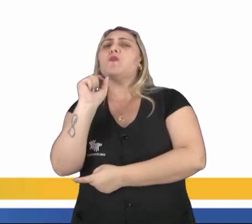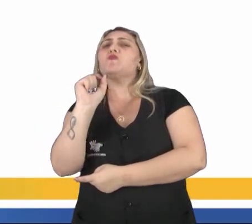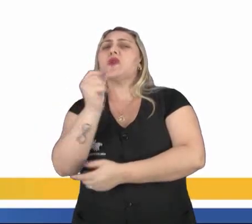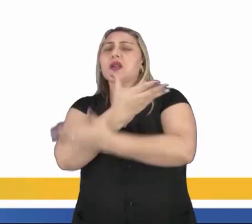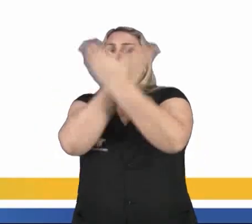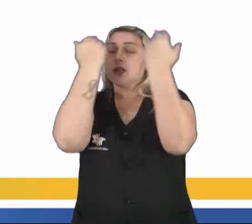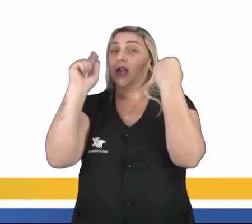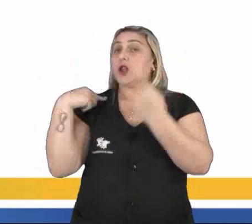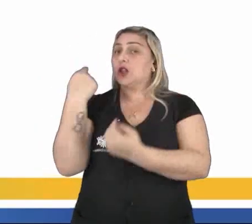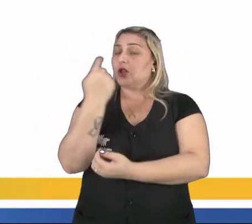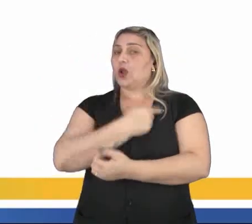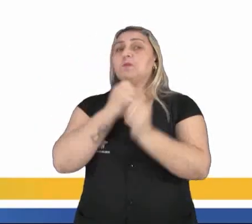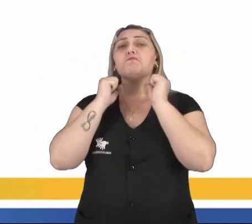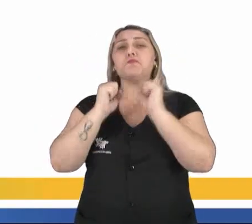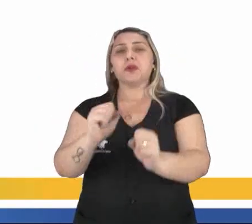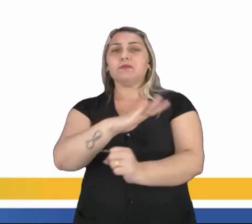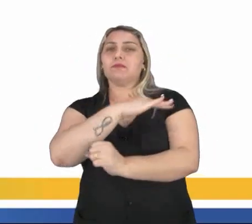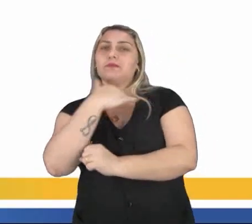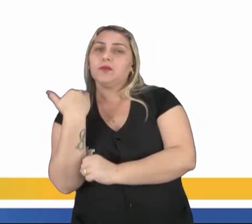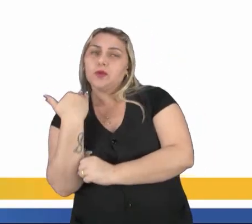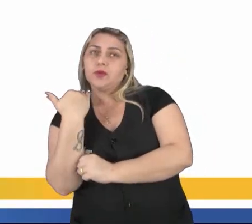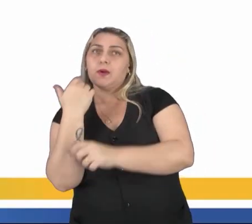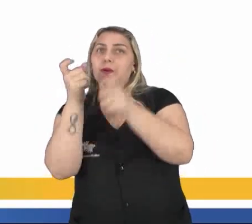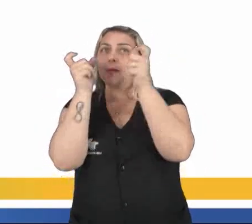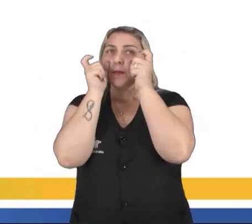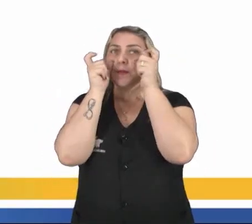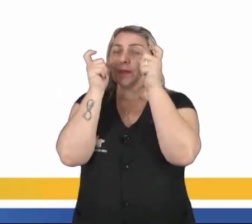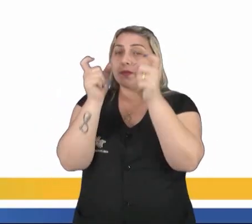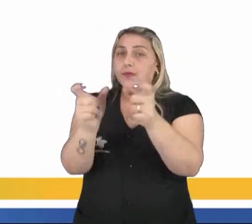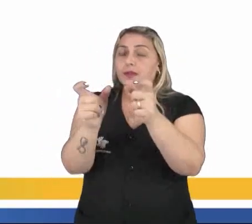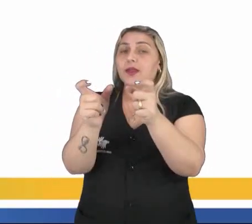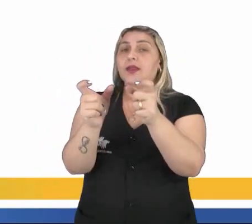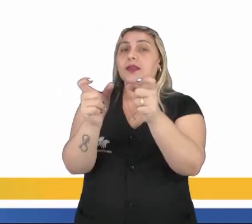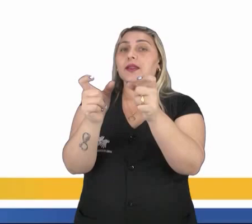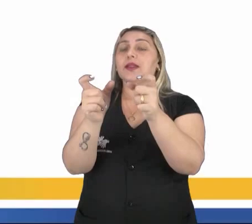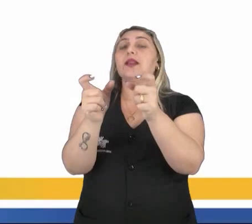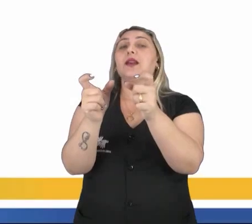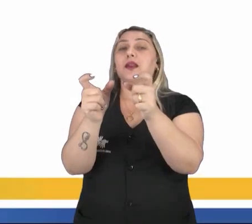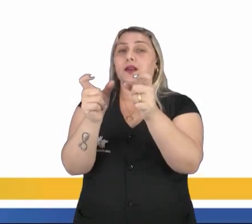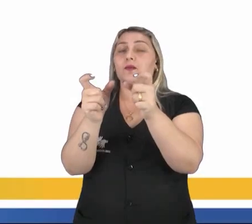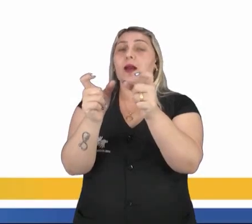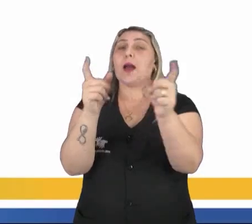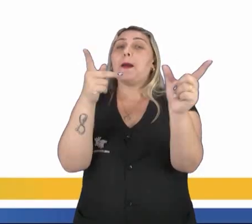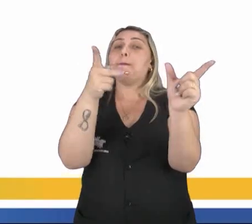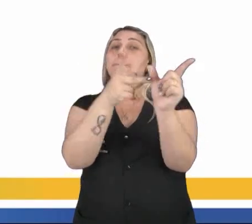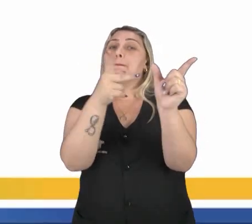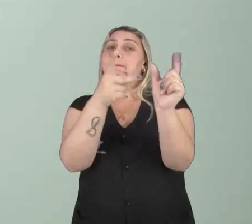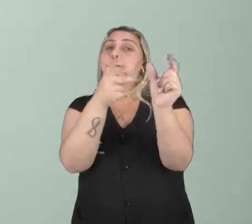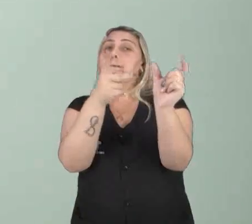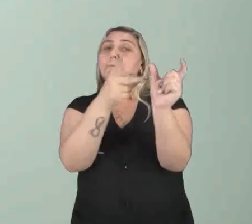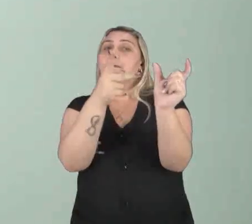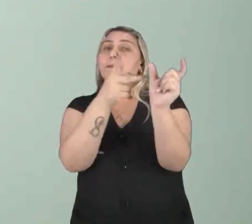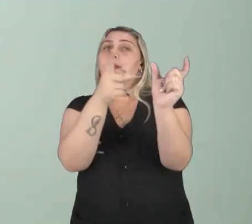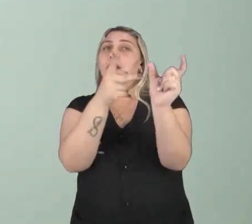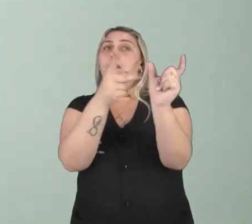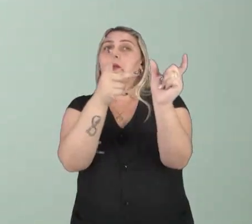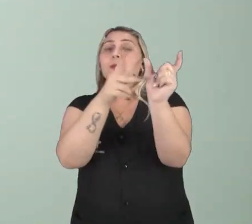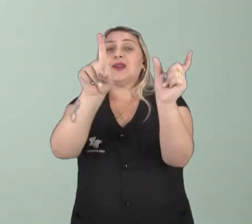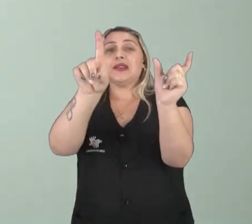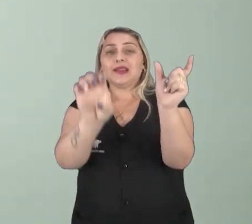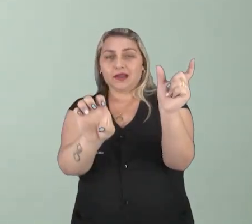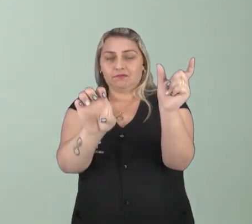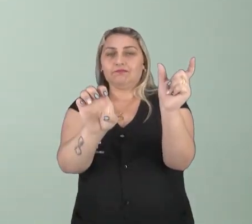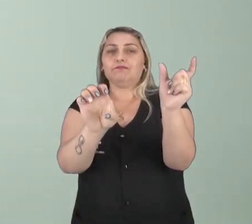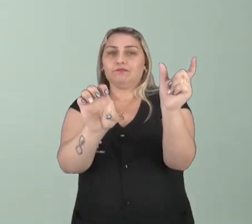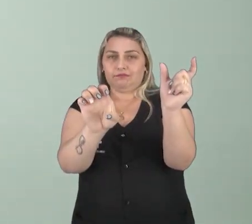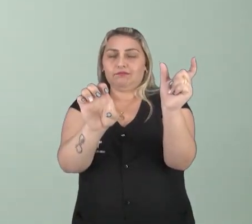de que somos todos mortais. Atenção ali à preposição de, né? O de ali, tá bom? Presente ali dentro